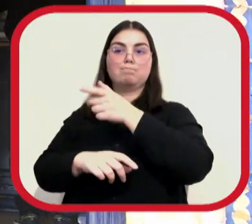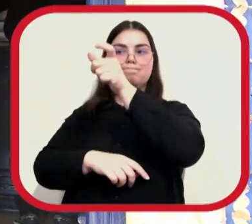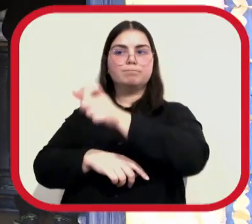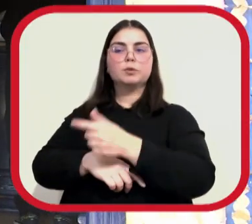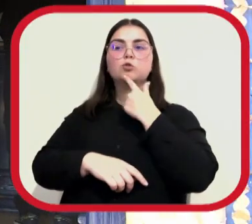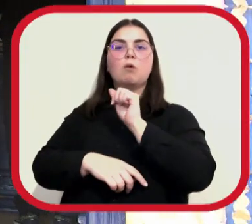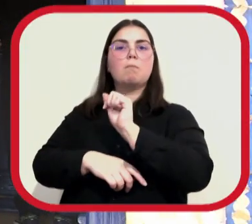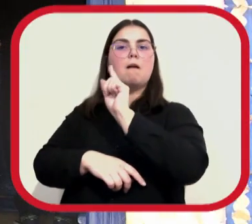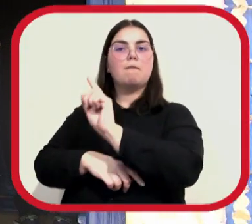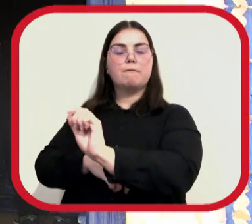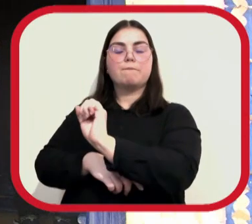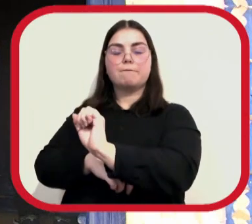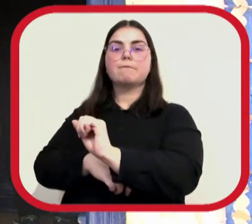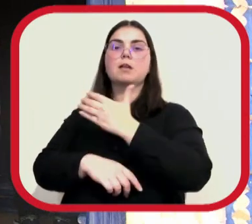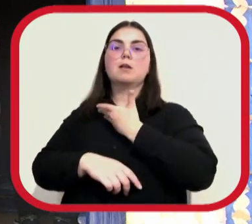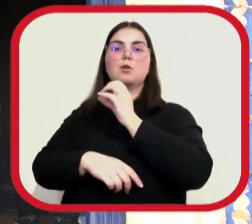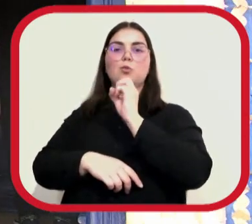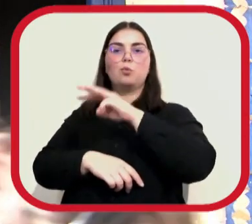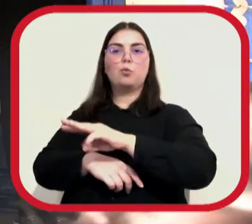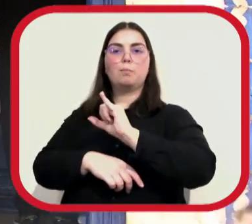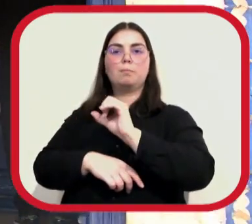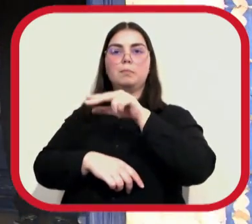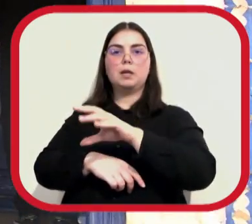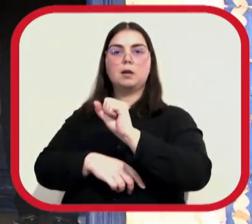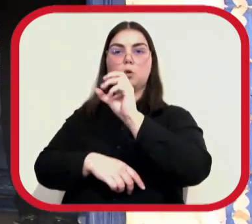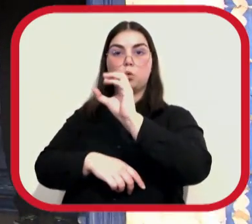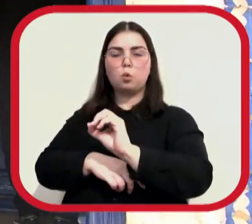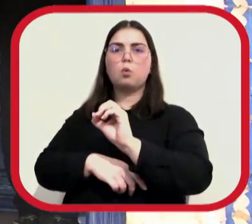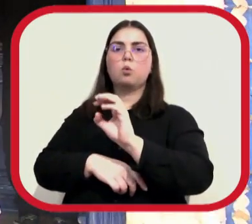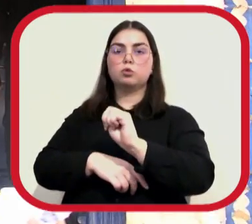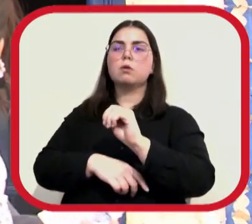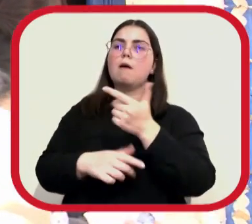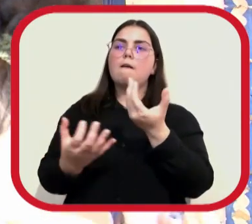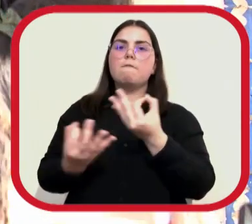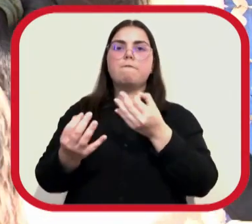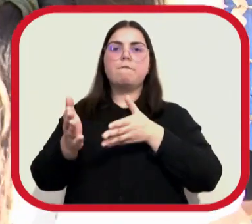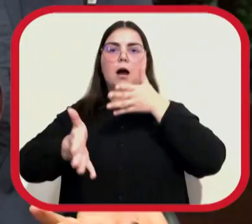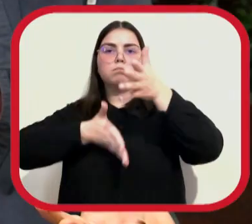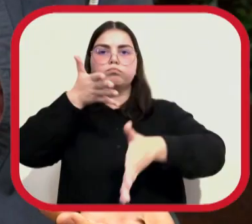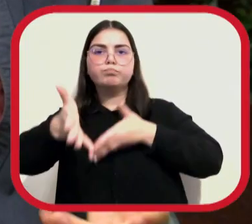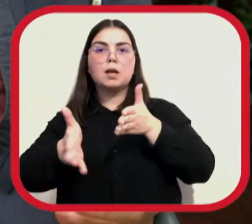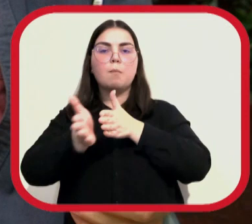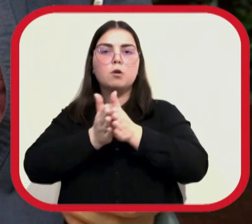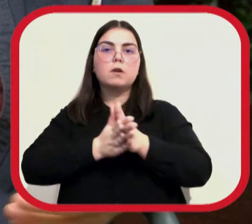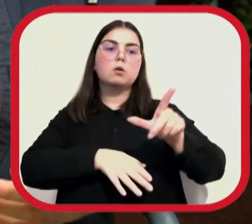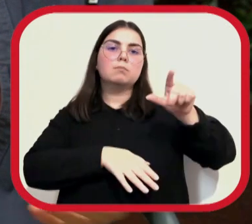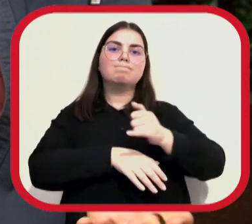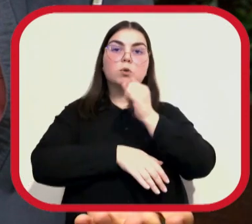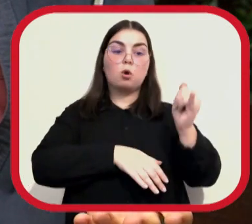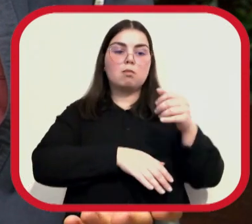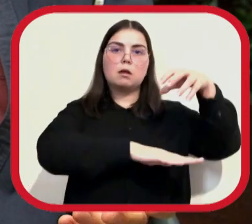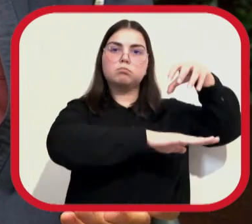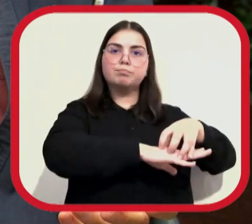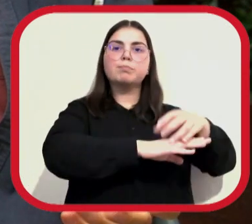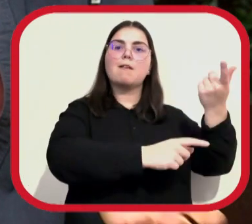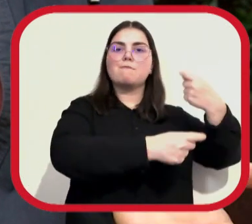Alves, que terá decidido aproveitar as instalações da refinação para continuar a produzir o bolo e a pequena loja